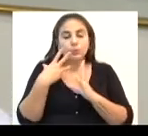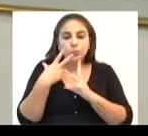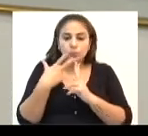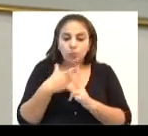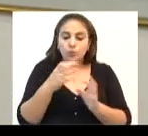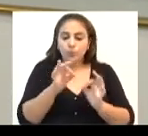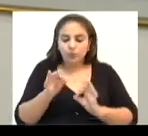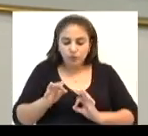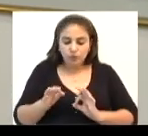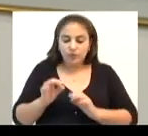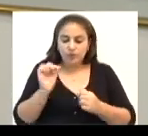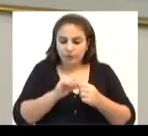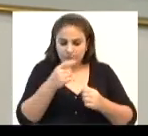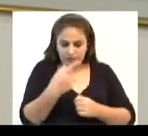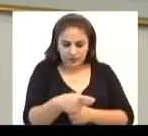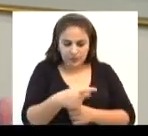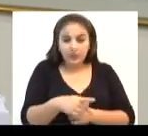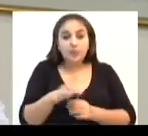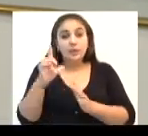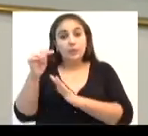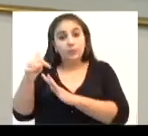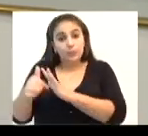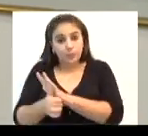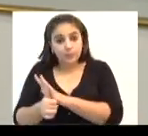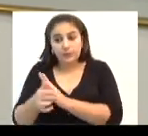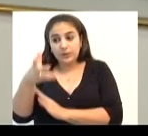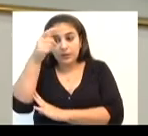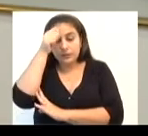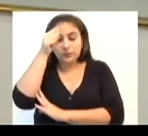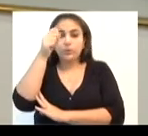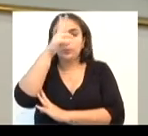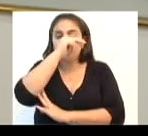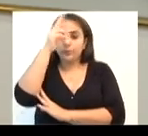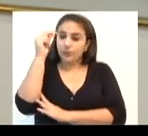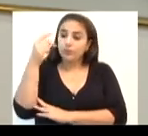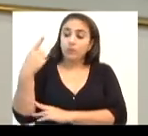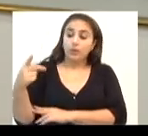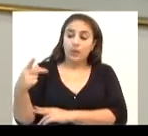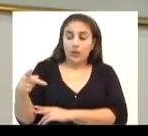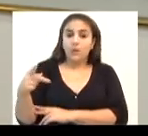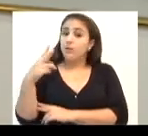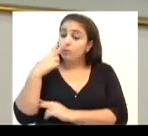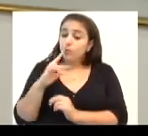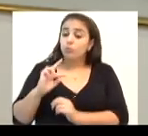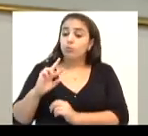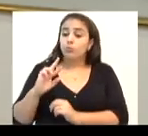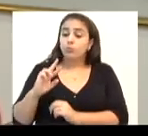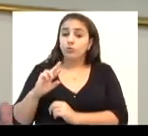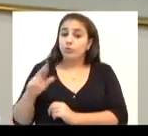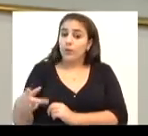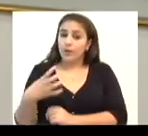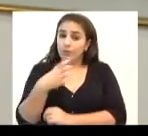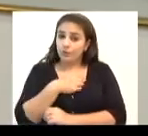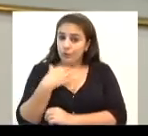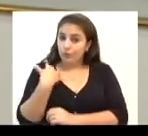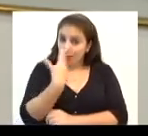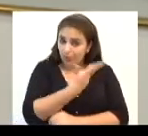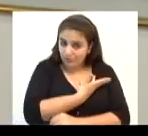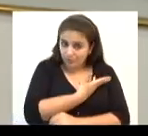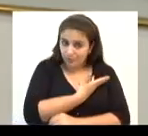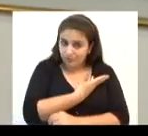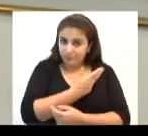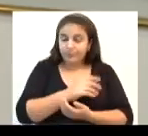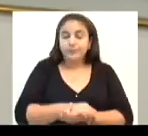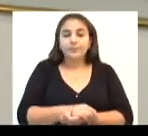do prefeito. O prefeito viu de uma outra forma. Então, a gente acata também esse veto neste